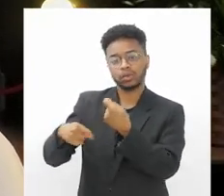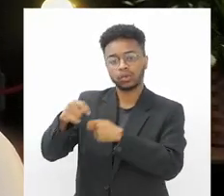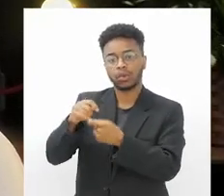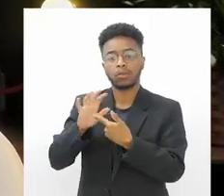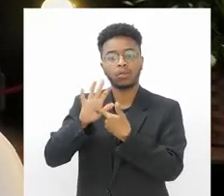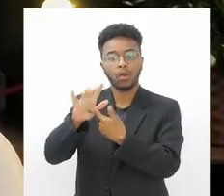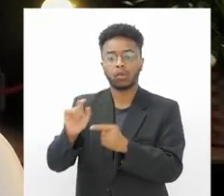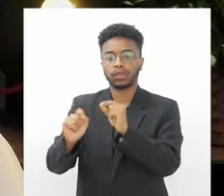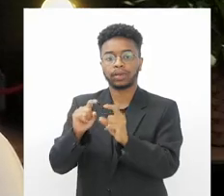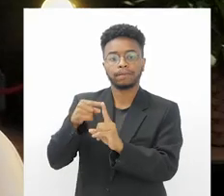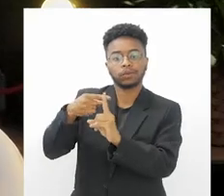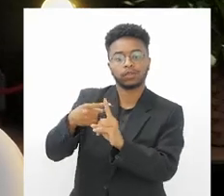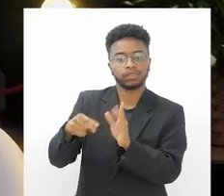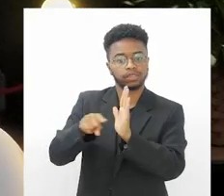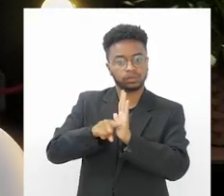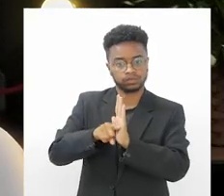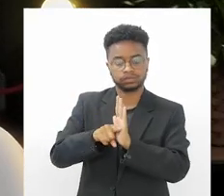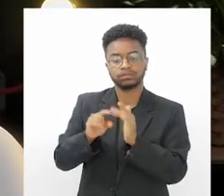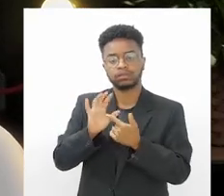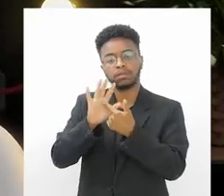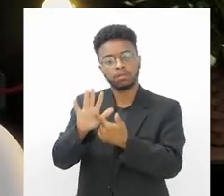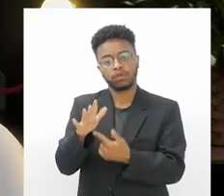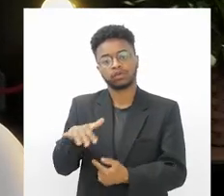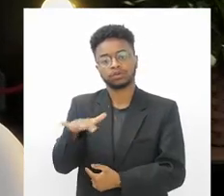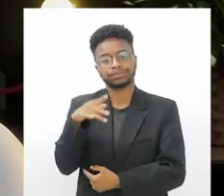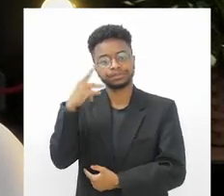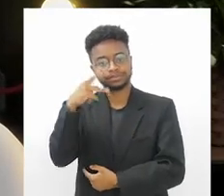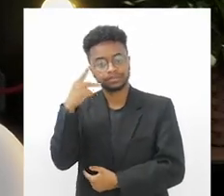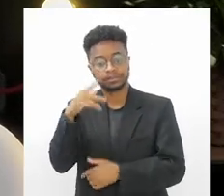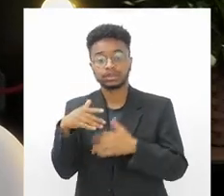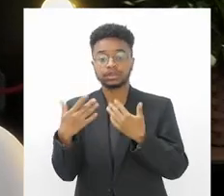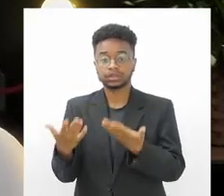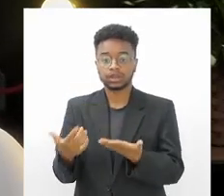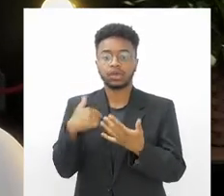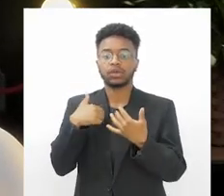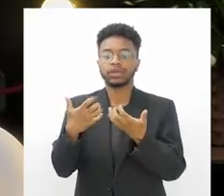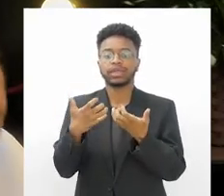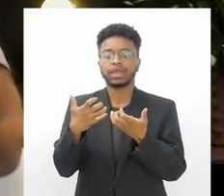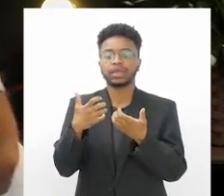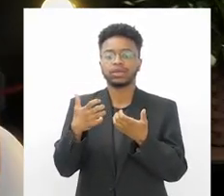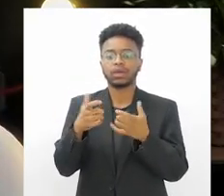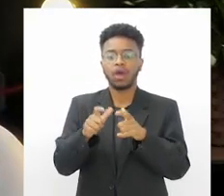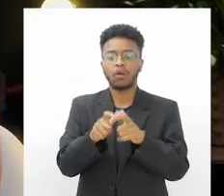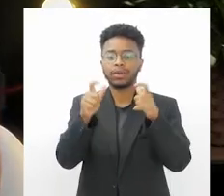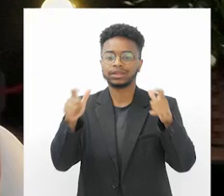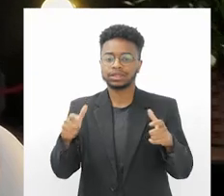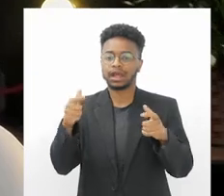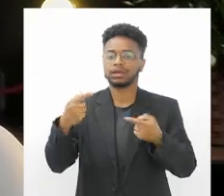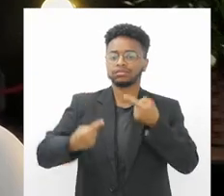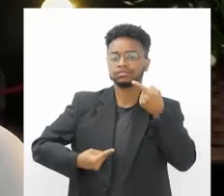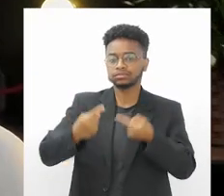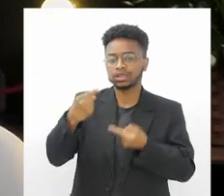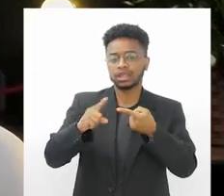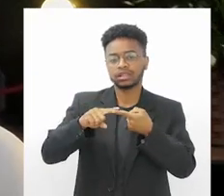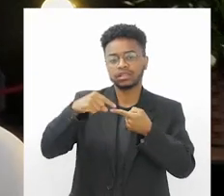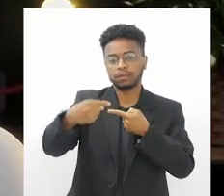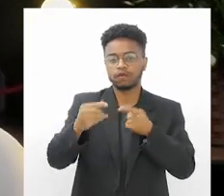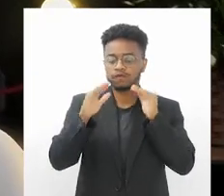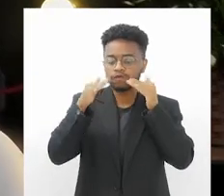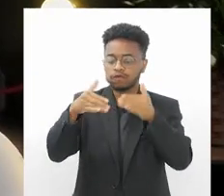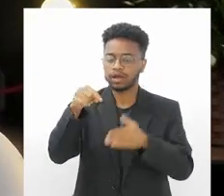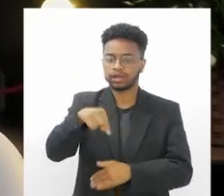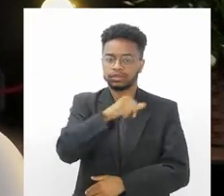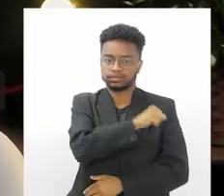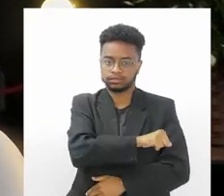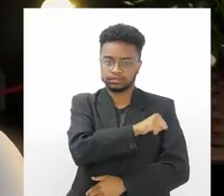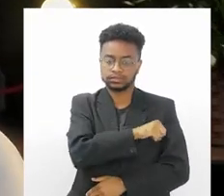econômica, passam também para a área política. Então, eu quis ampliar essa parte para depois a gente focar só